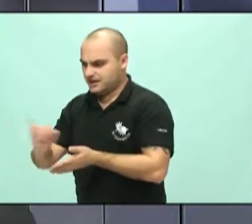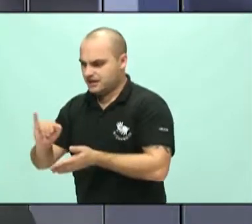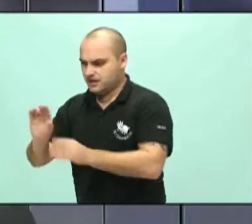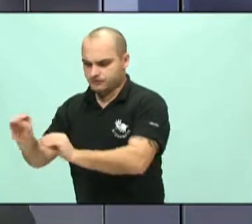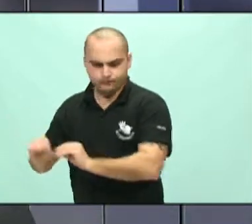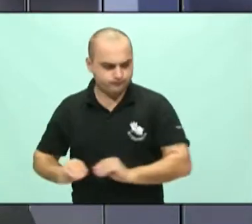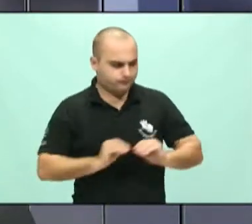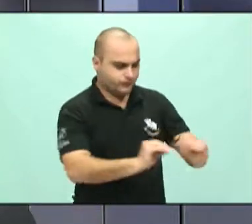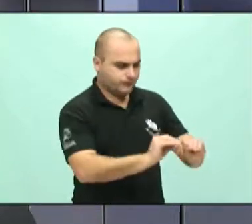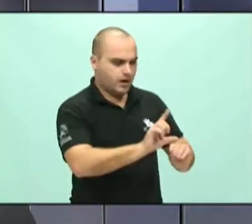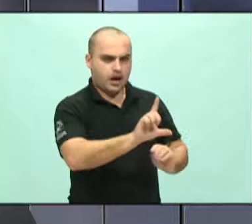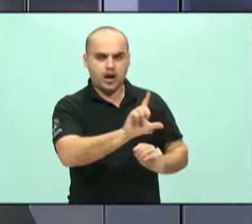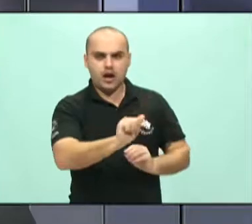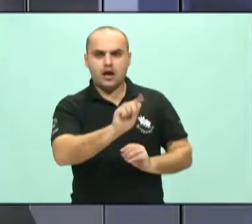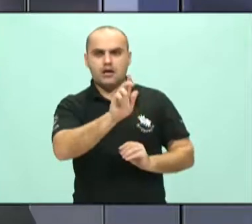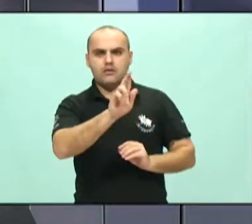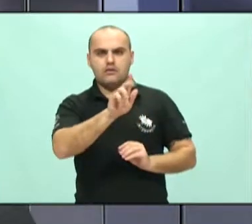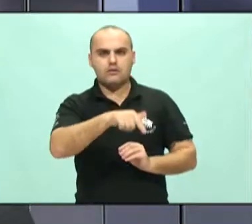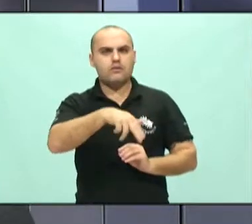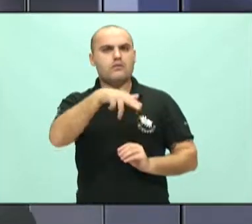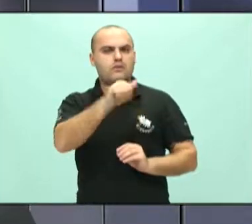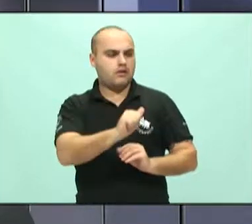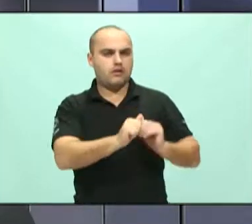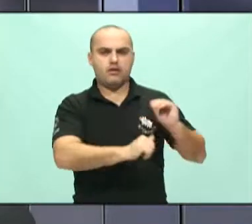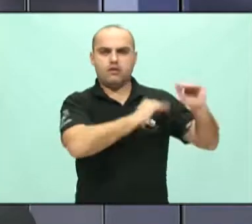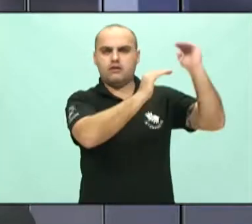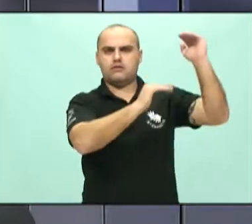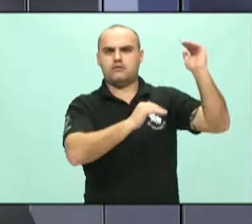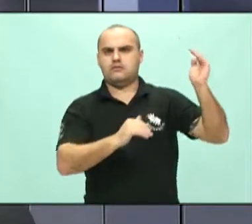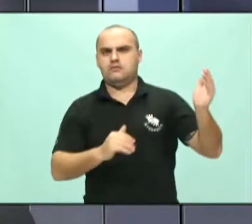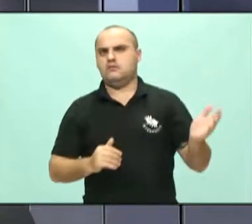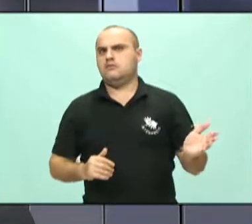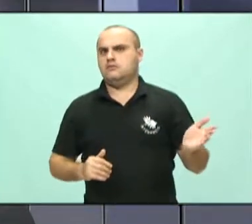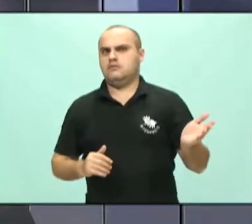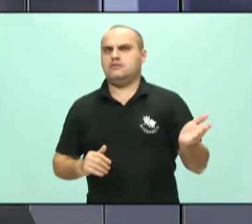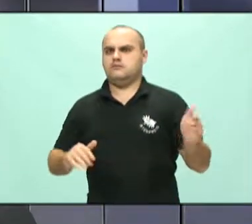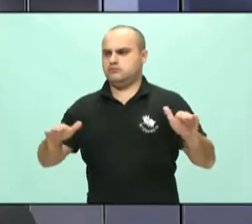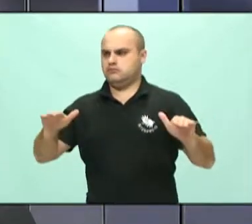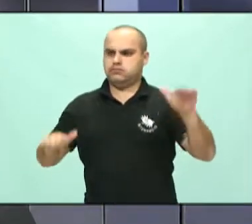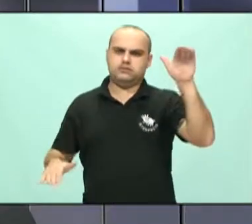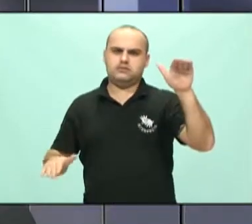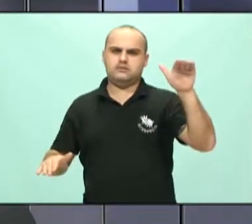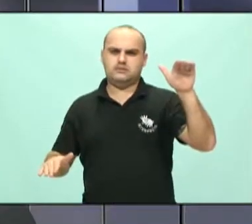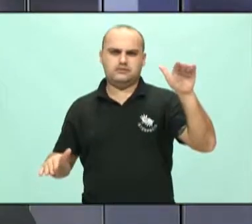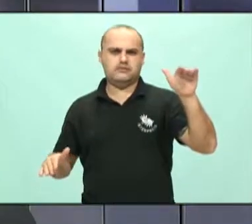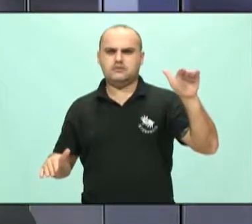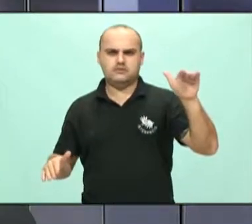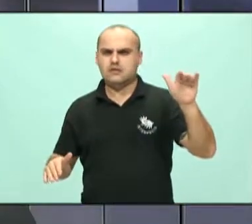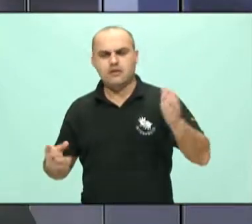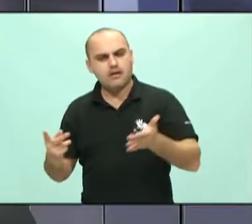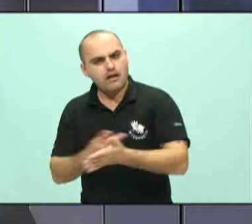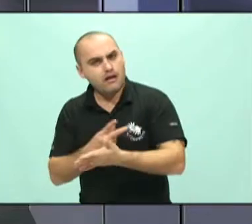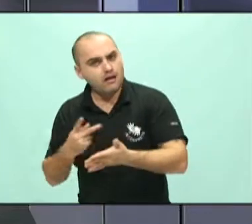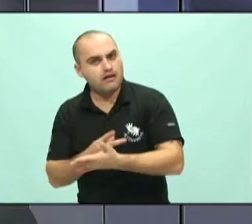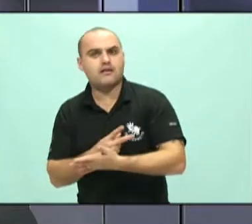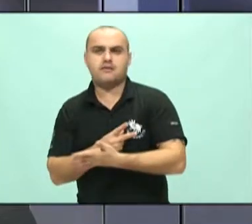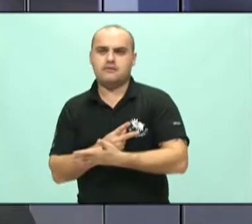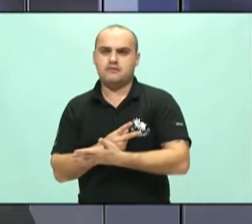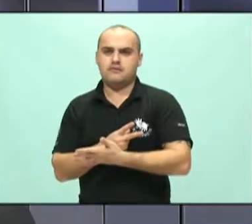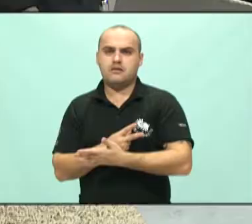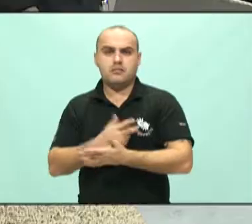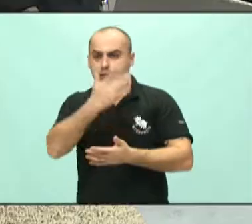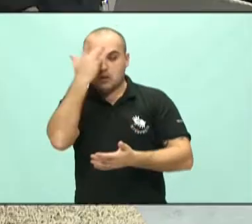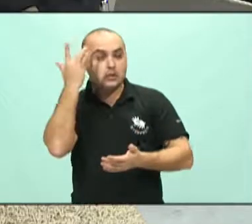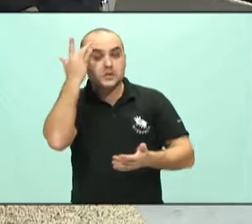para a Laguna que o desenvolvimento vai acontecer. É uma visão míope, deturpada de desenvolvimento econômico, de quem não sabe o